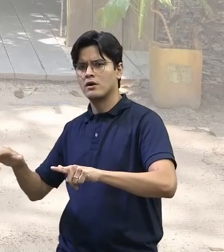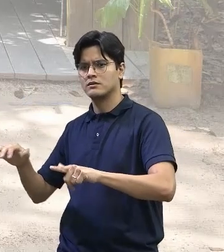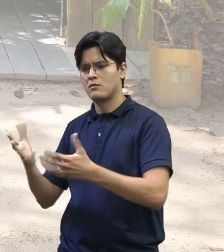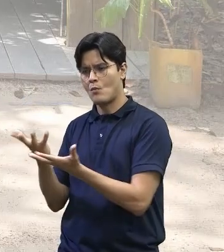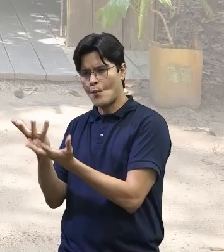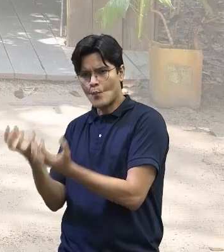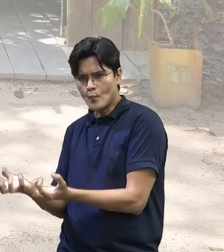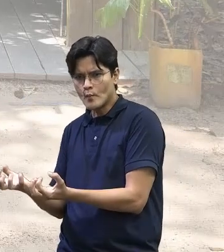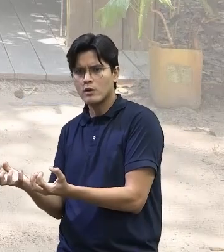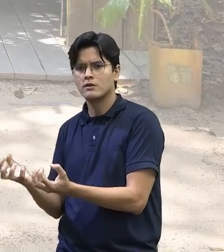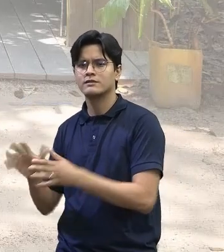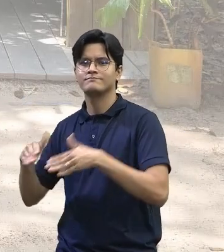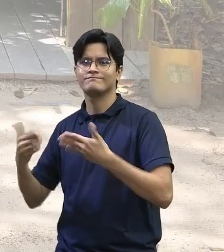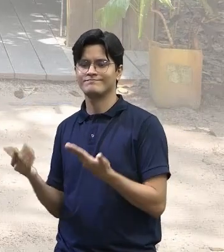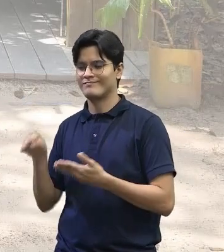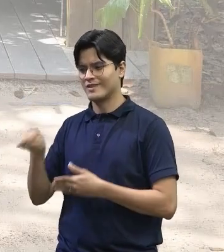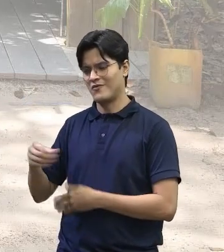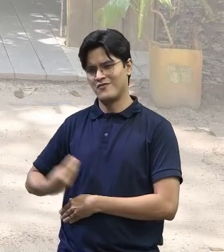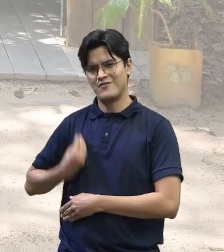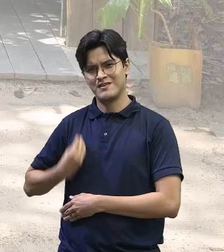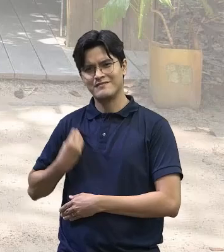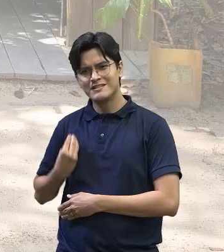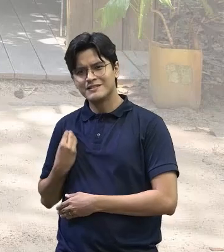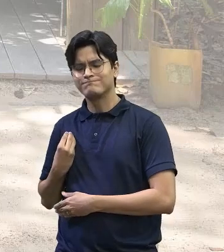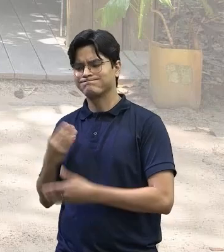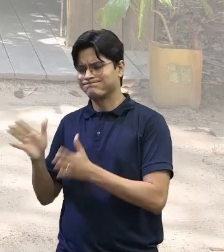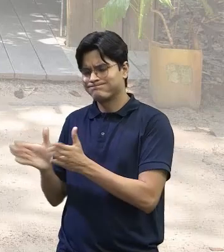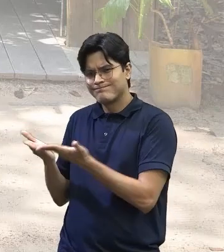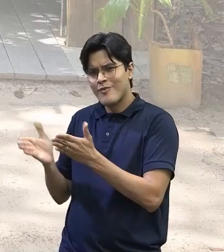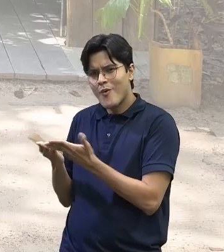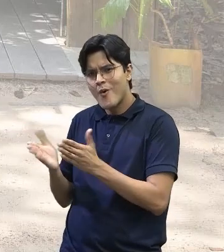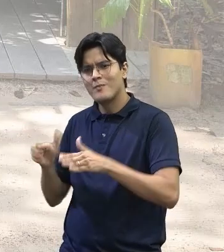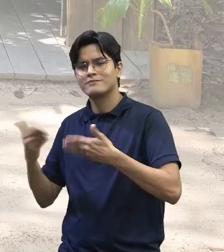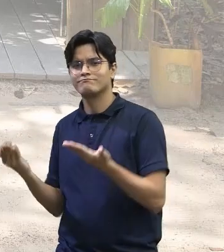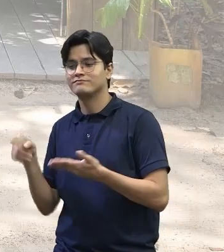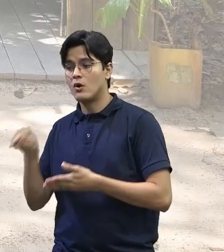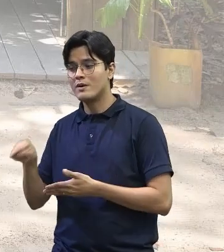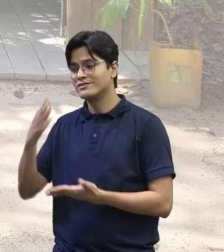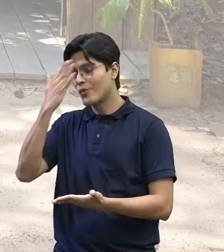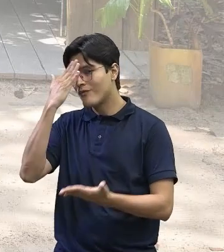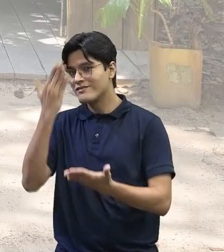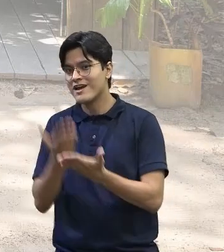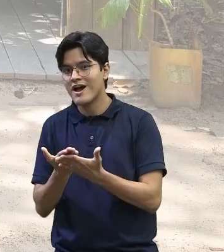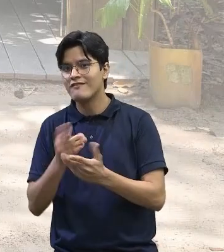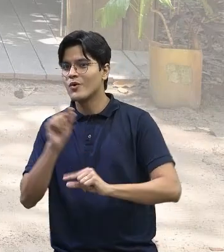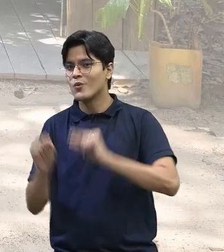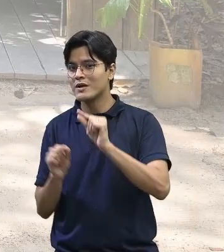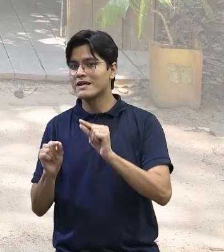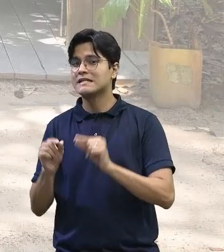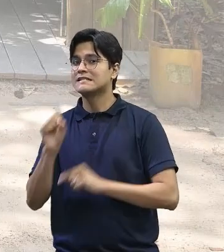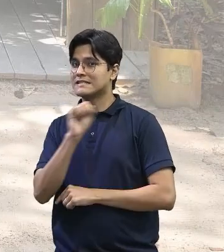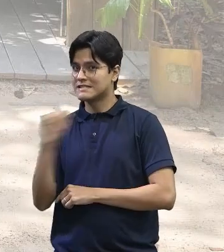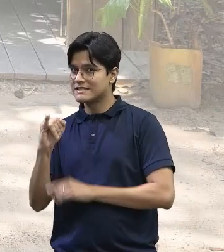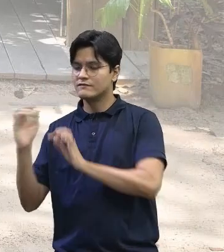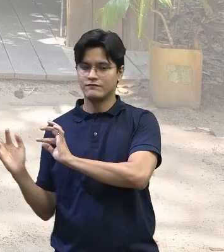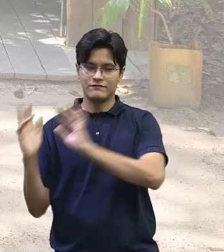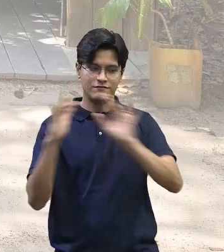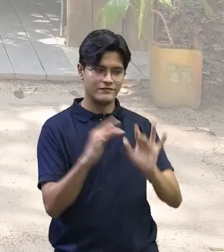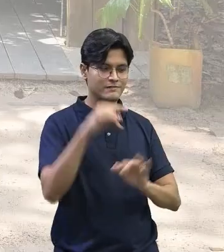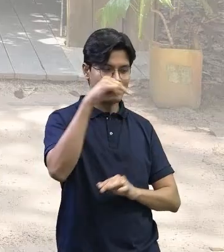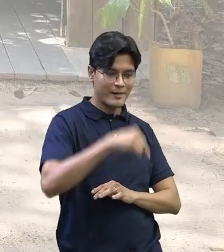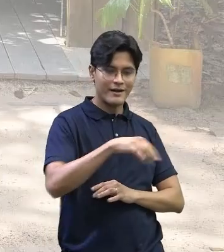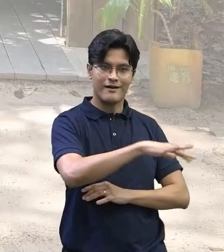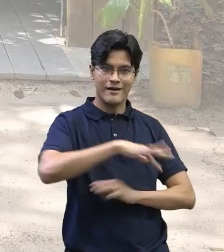estavam ali vivendo de forma paupérrima e confiavam no discurso de enriquecimento fácil, de que vinham para a